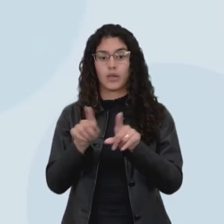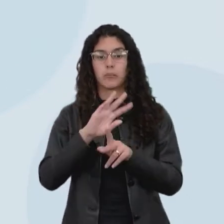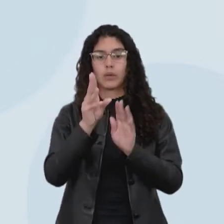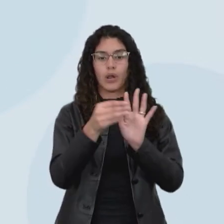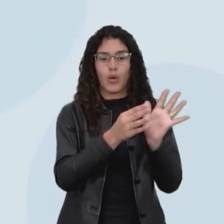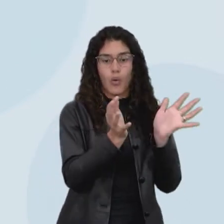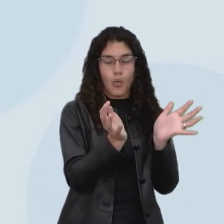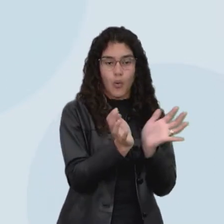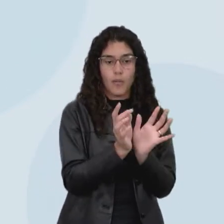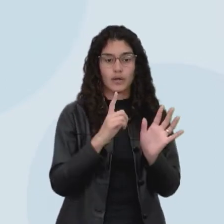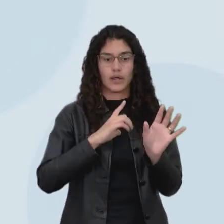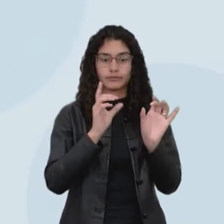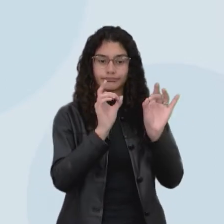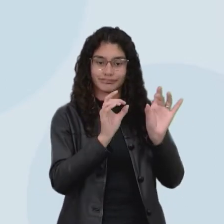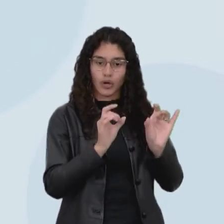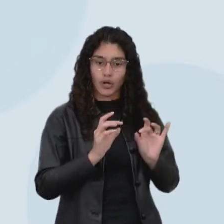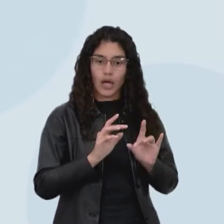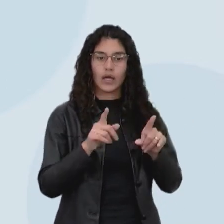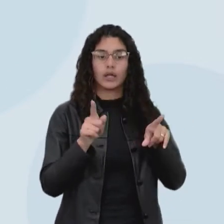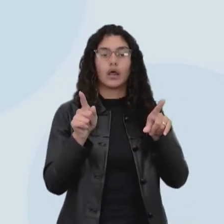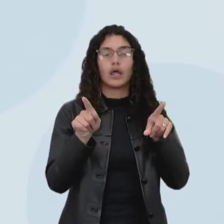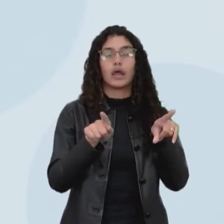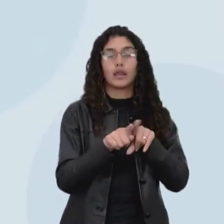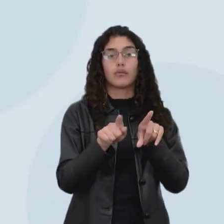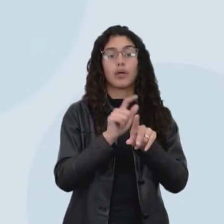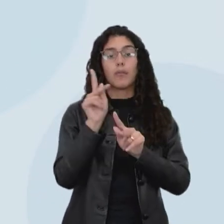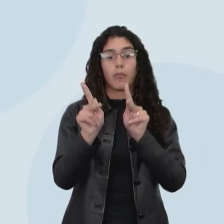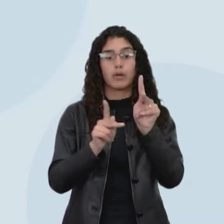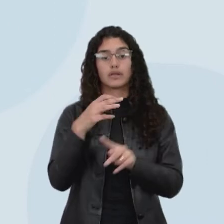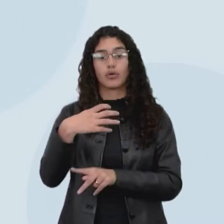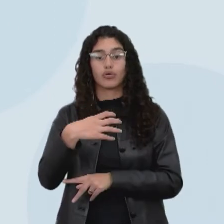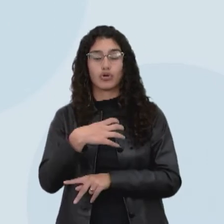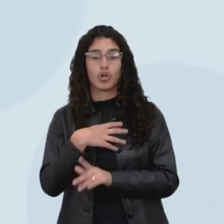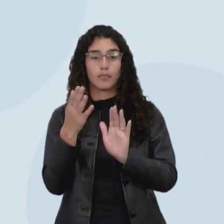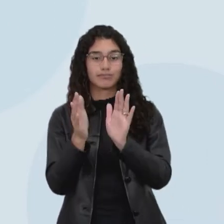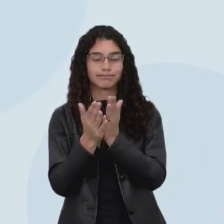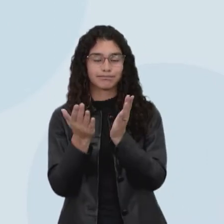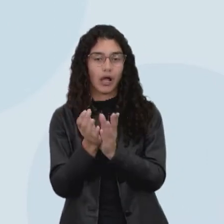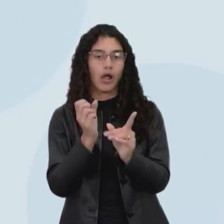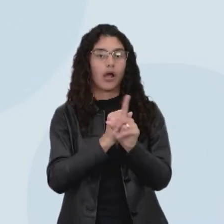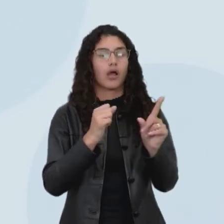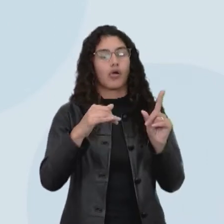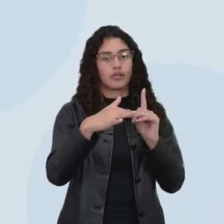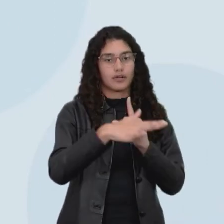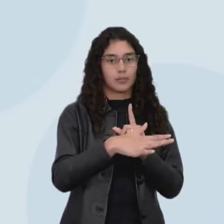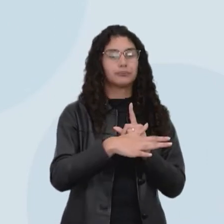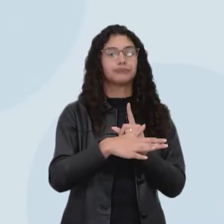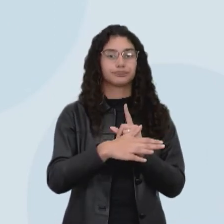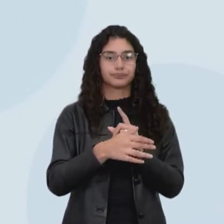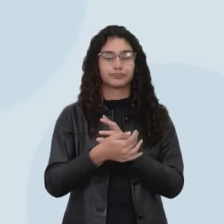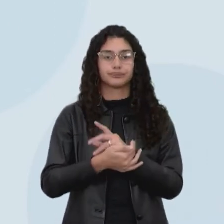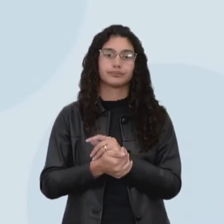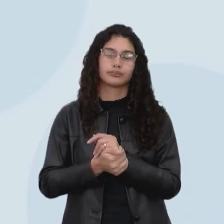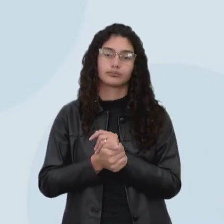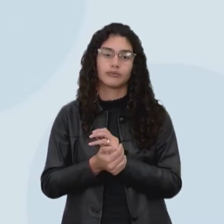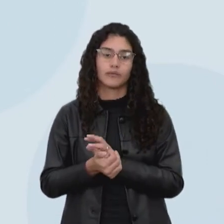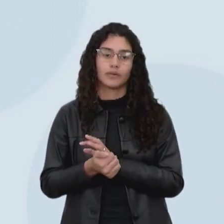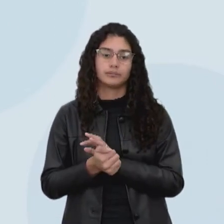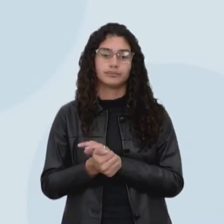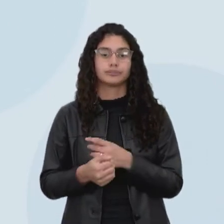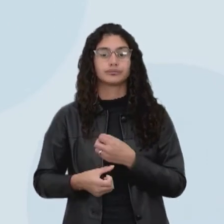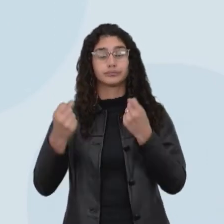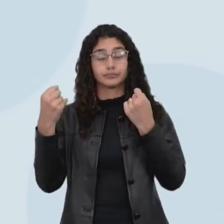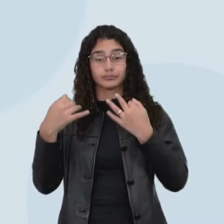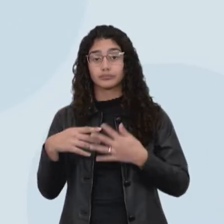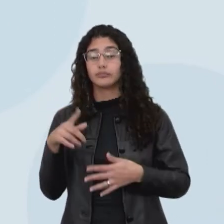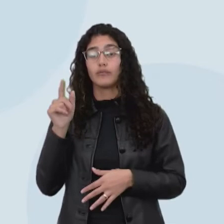grupos populacionais específicos e populações em situação de vulnerabilidade social. Então, como eu falei,